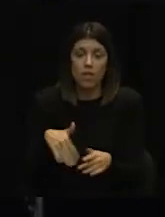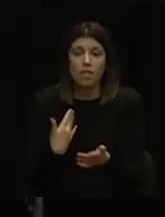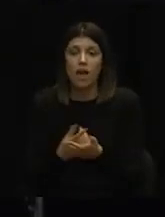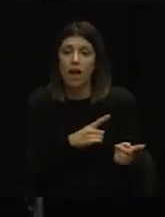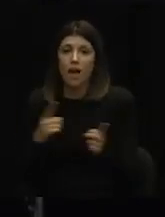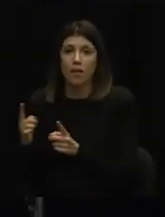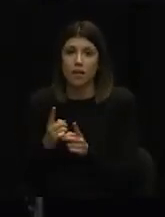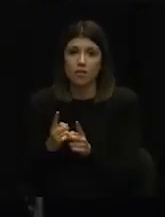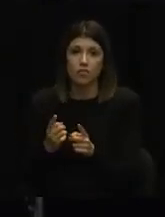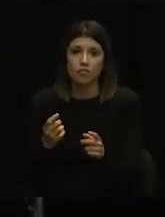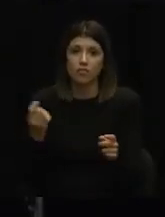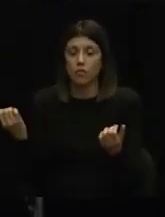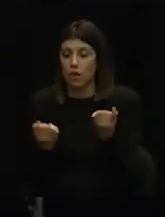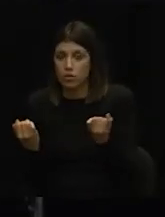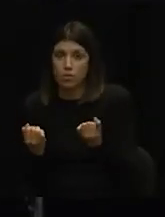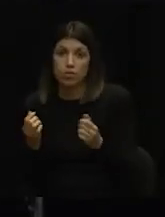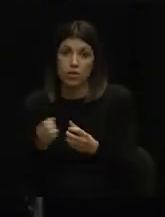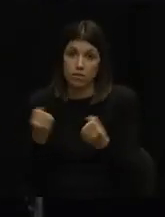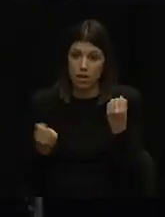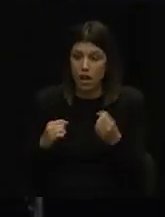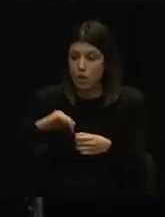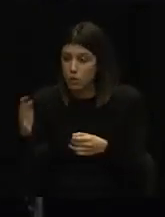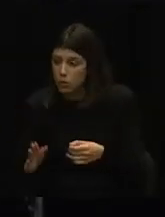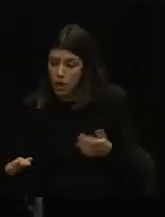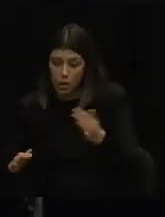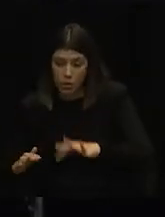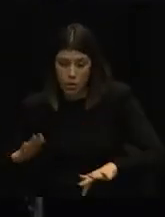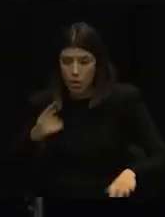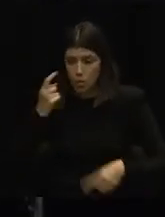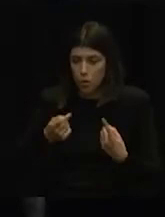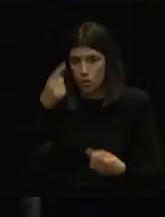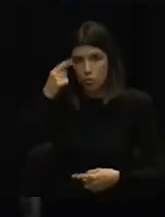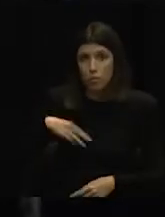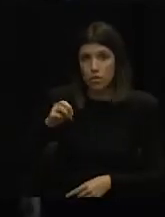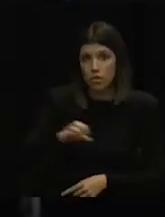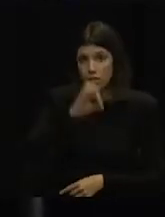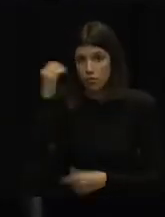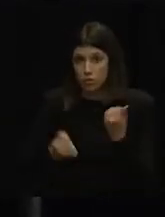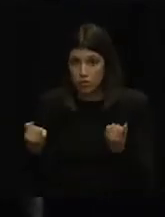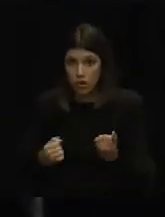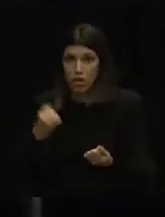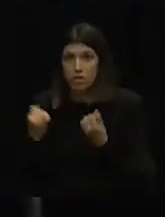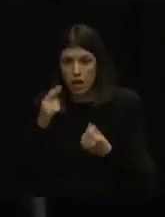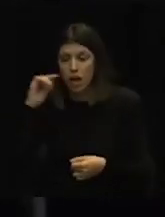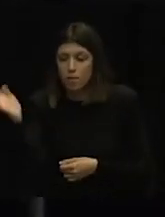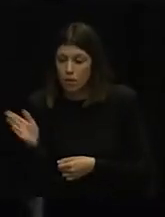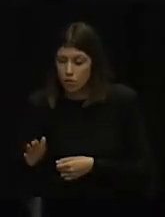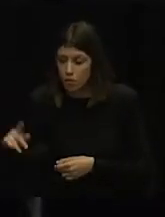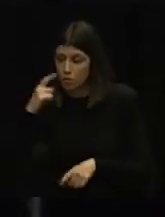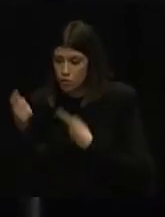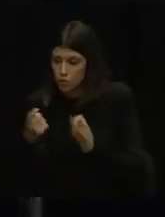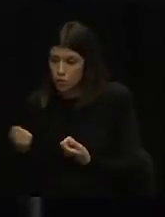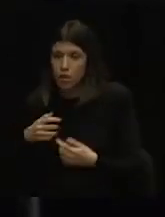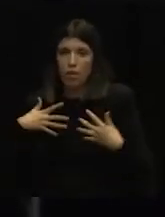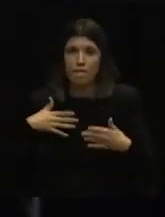viagens sejam feitas de automóvel teremos mais carros à procura de estacionamento e sabemos que trinta por cento do tráfico em Lisboa são carros à procura de estacionamento